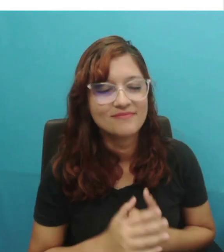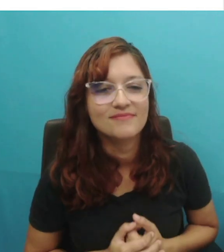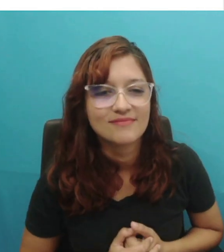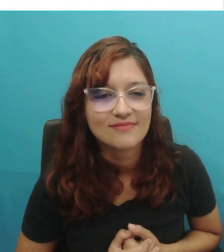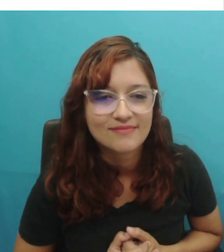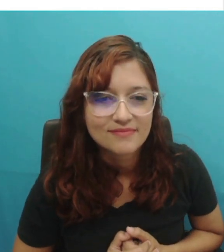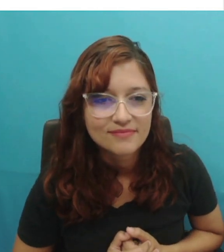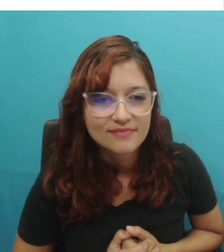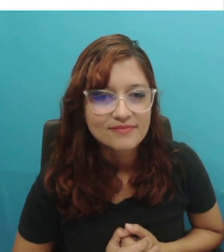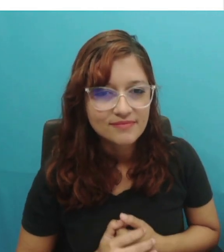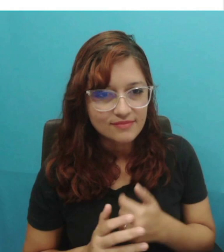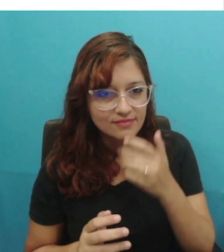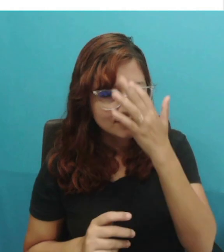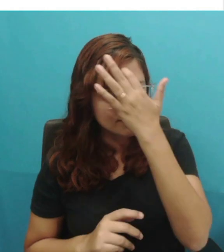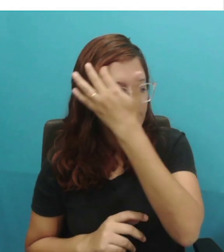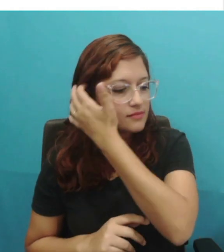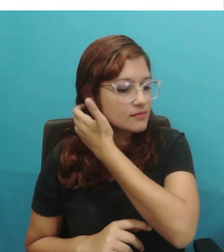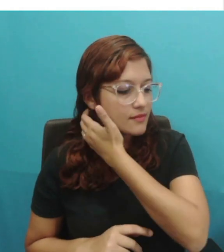Entendeu?